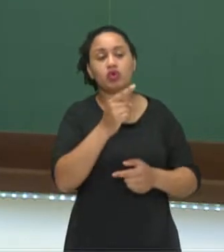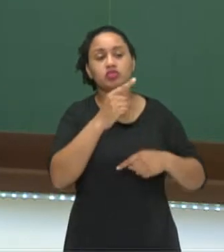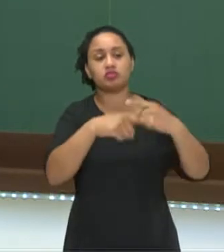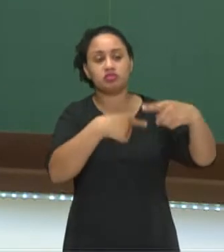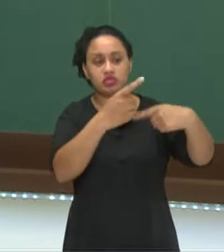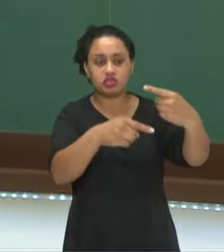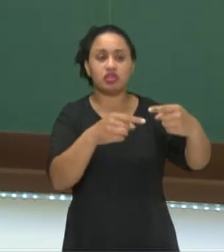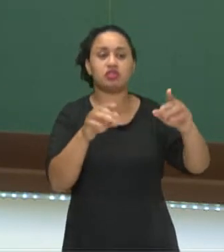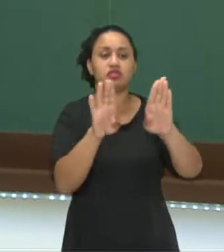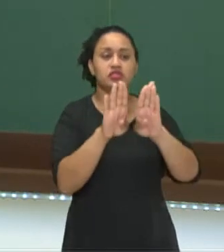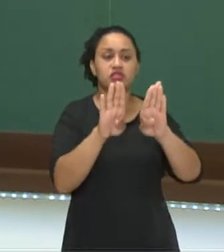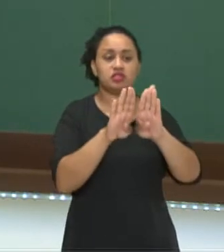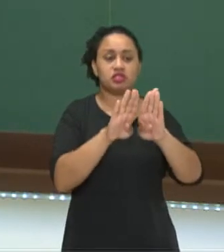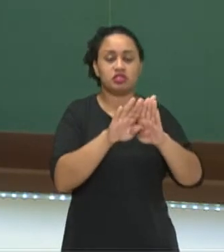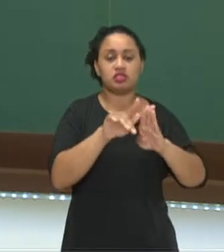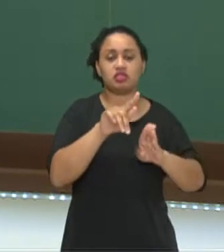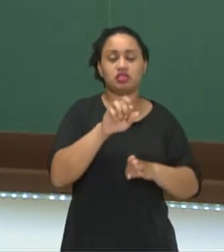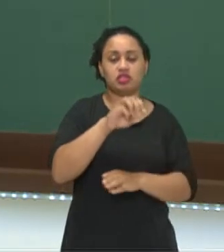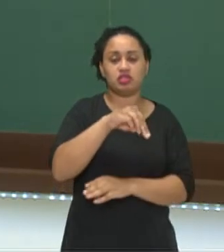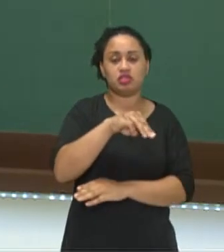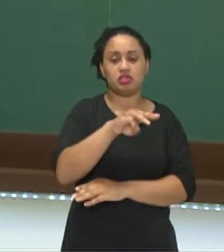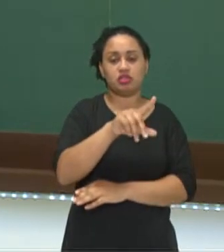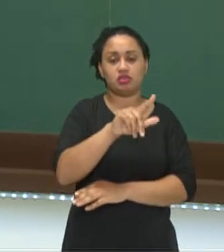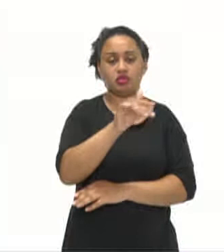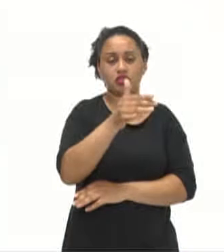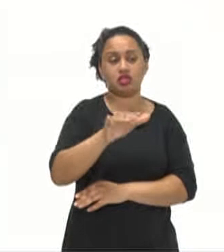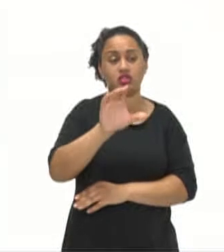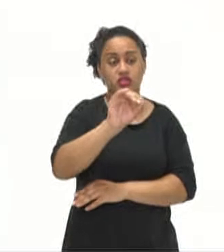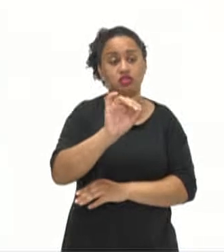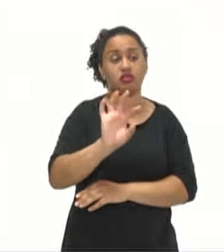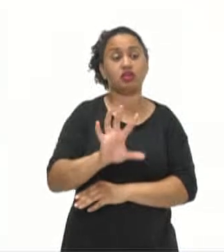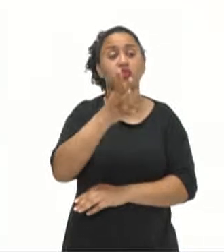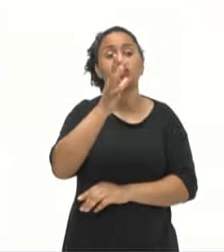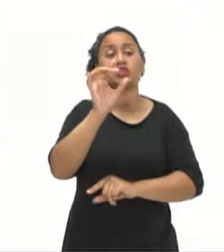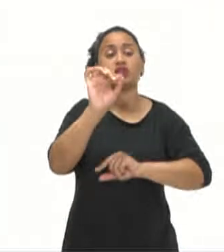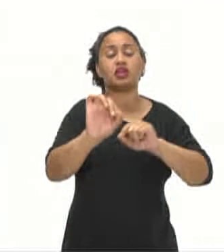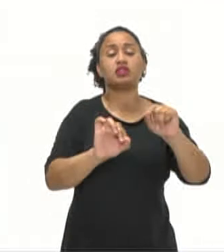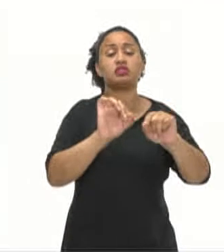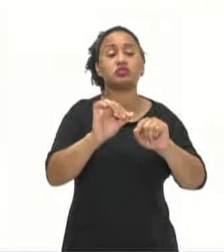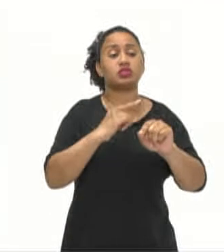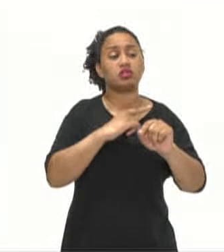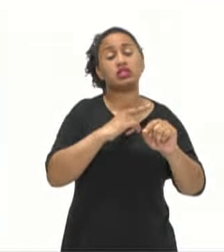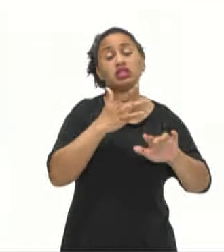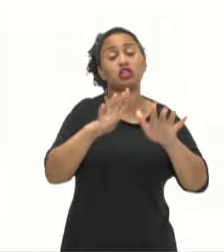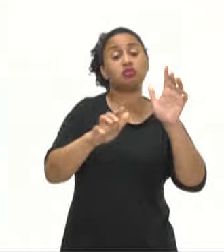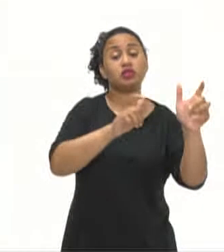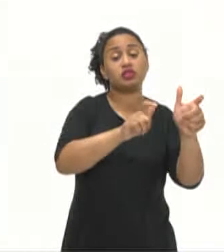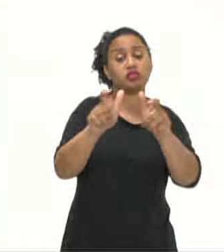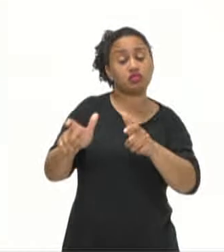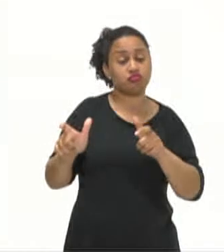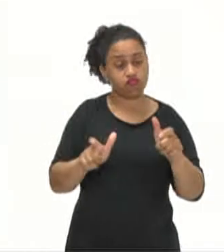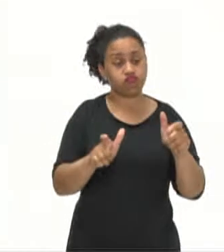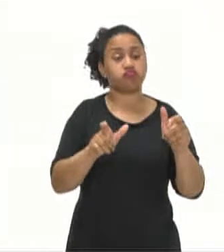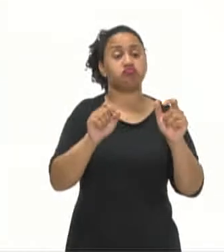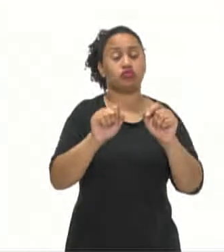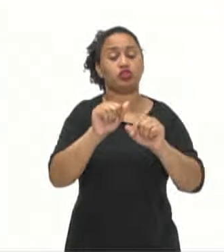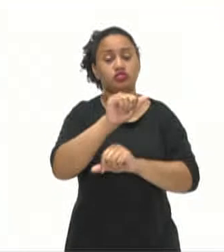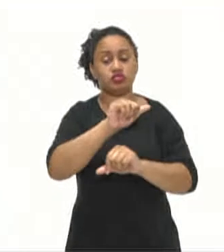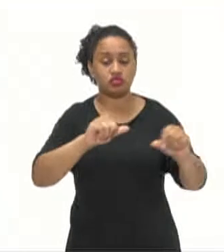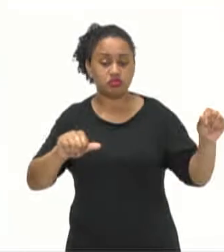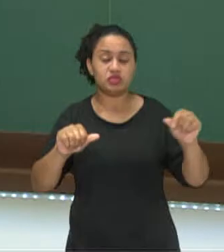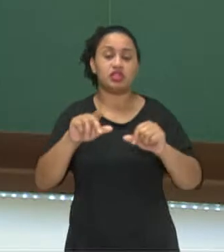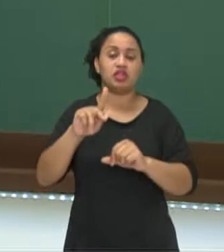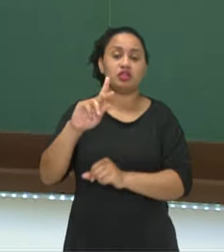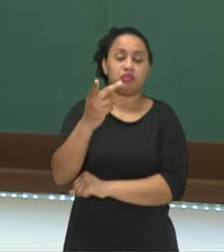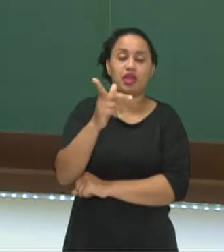Um outro processo é chamado de gemulação. Isso acontece em adversidades ambientais, seja alteração do